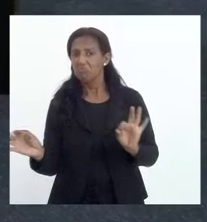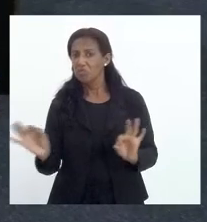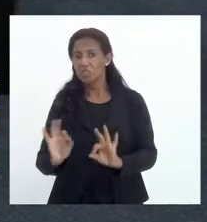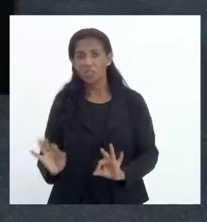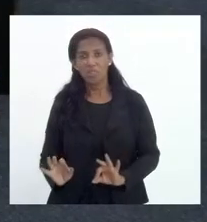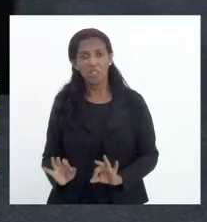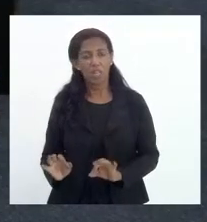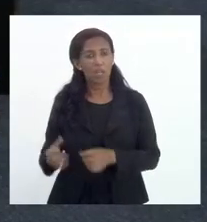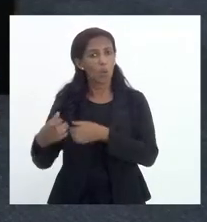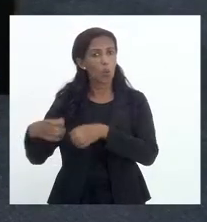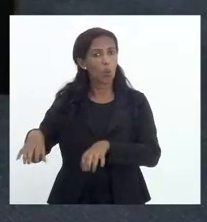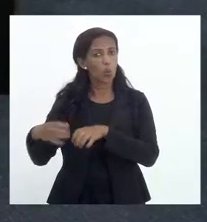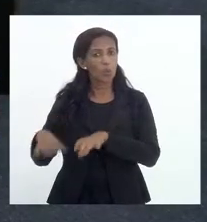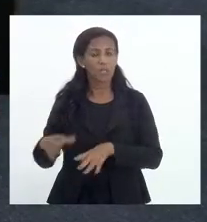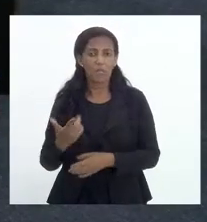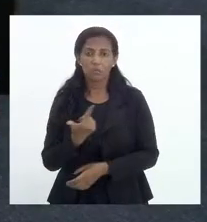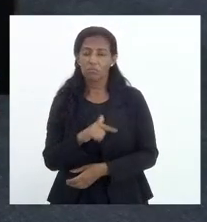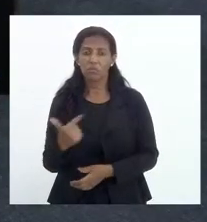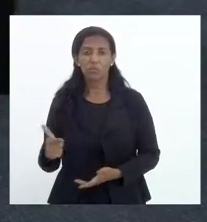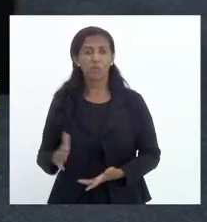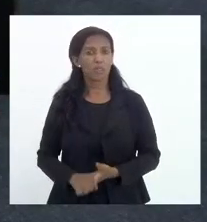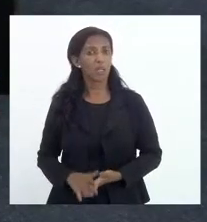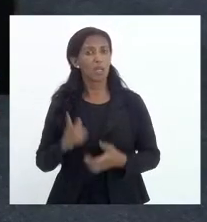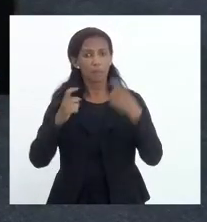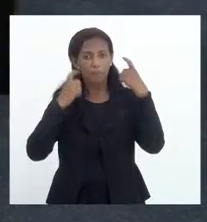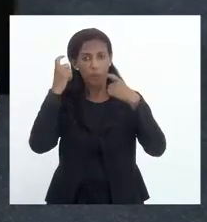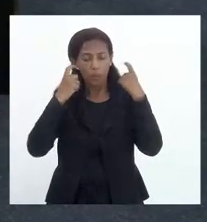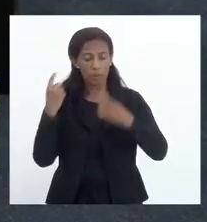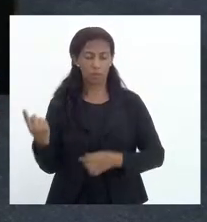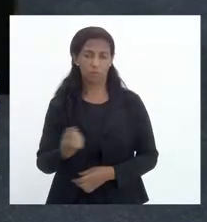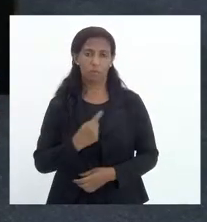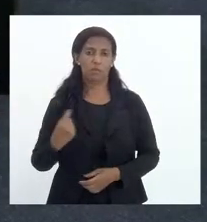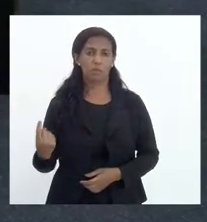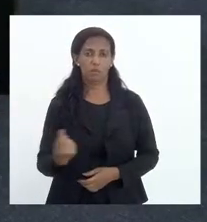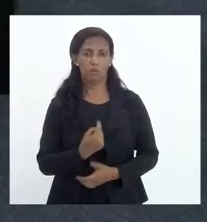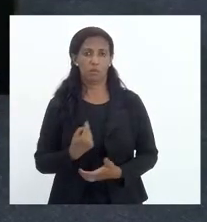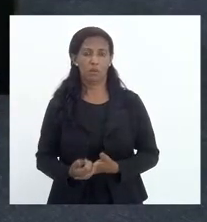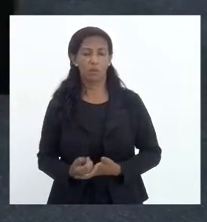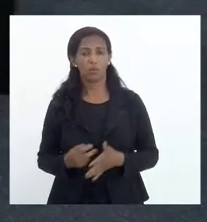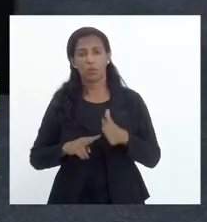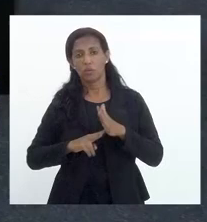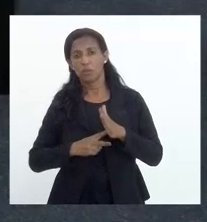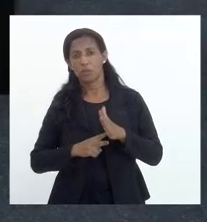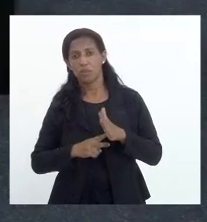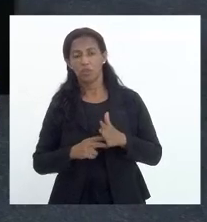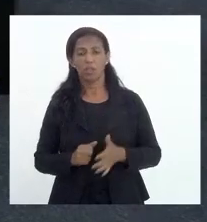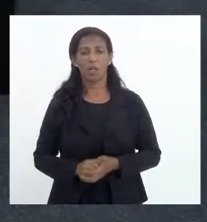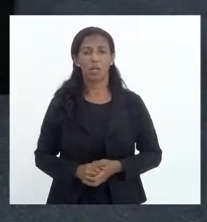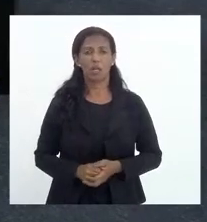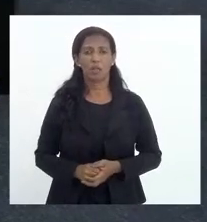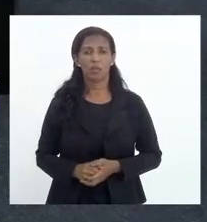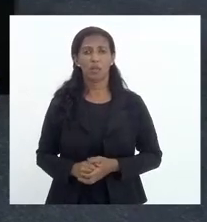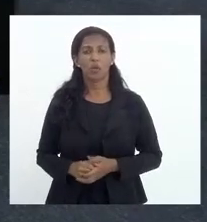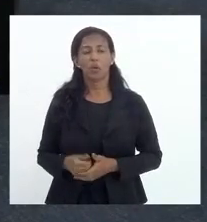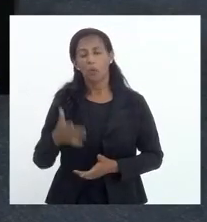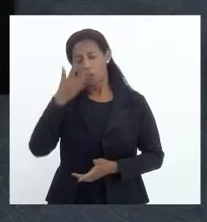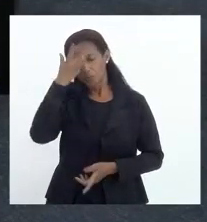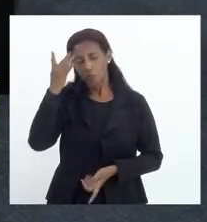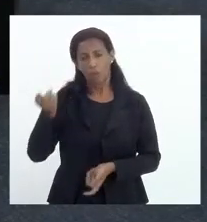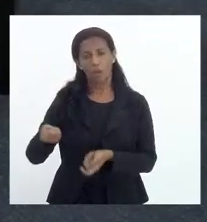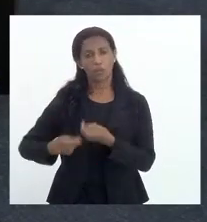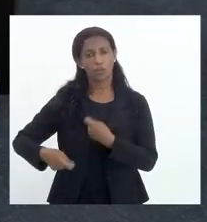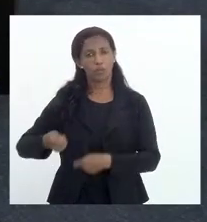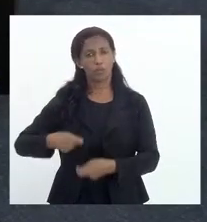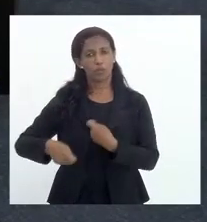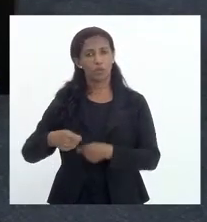funcionários do quadro permanente. Essa é a preocupação nossa, do nosso sindicato, com nossos servidores administrativos.